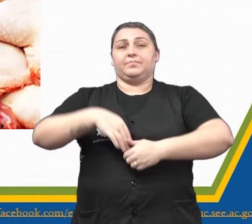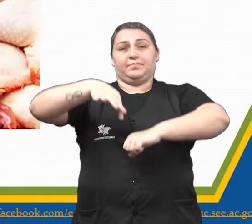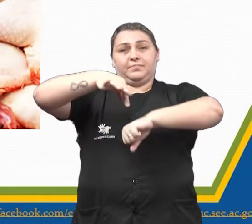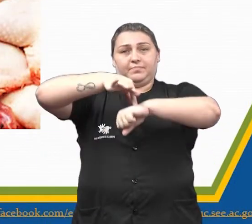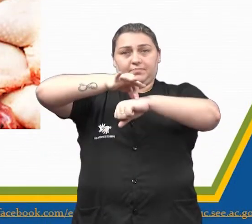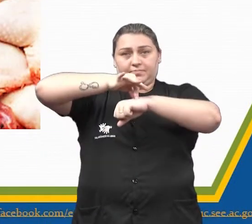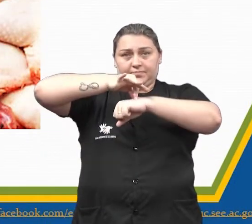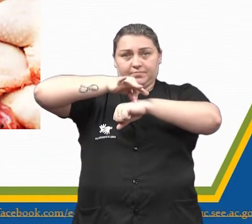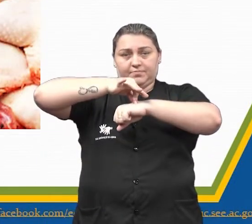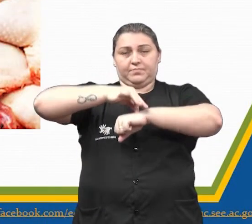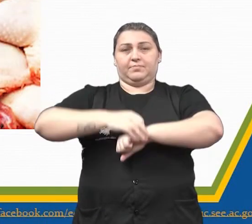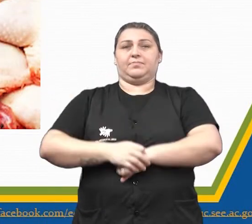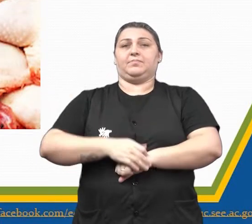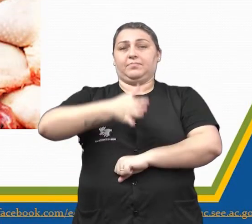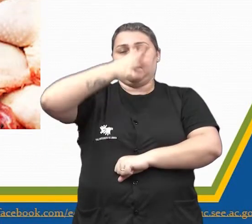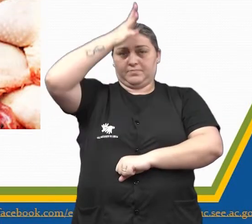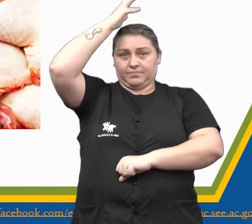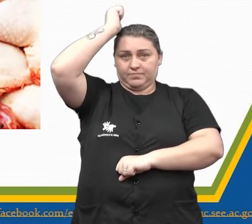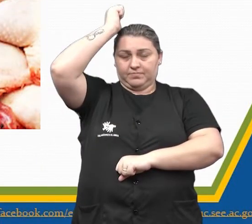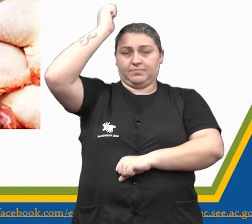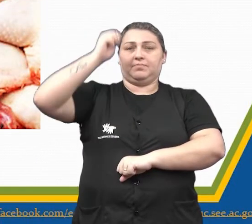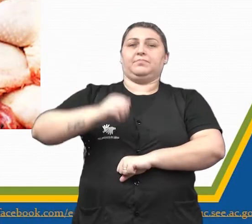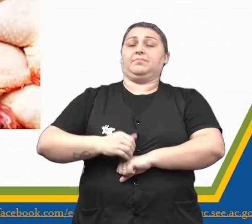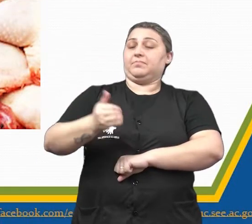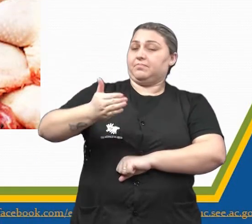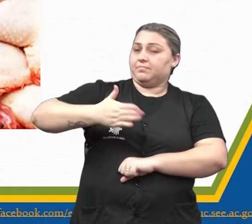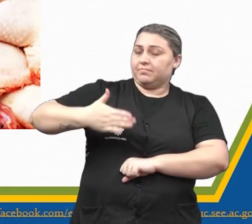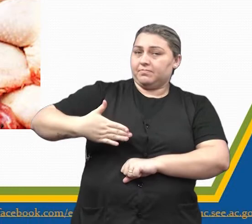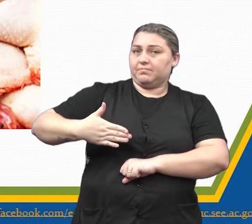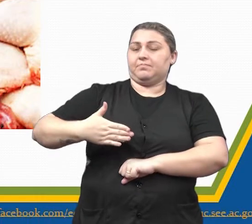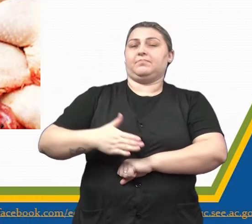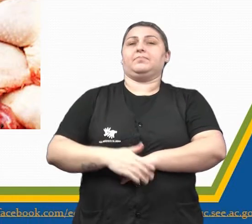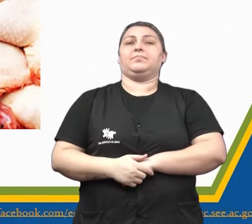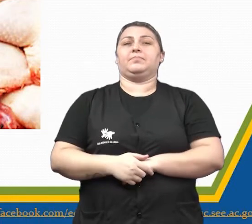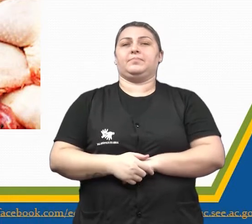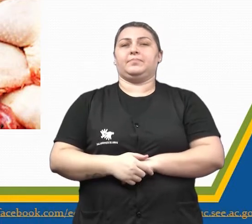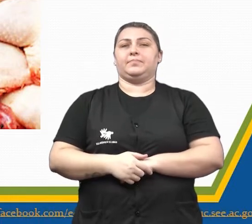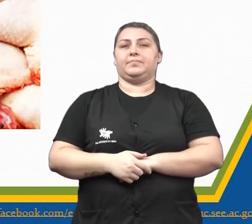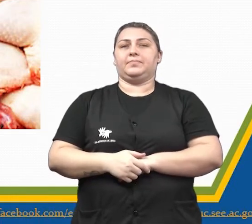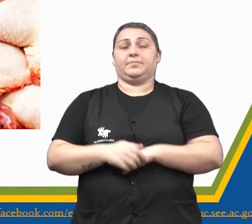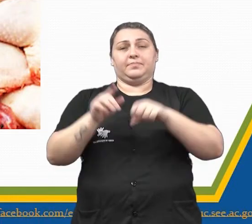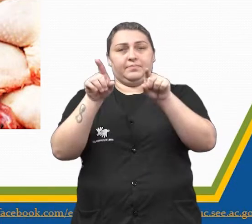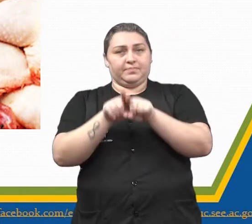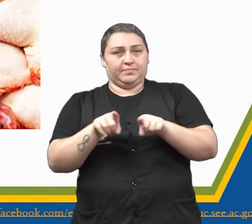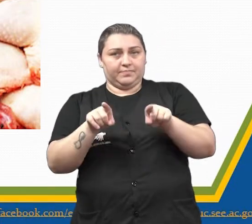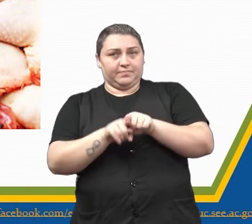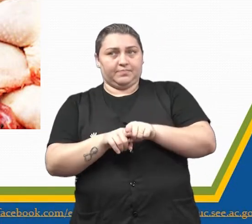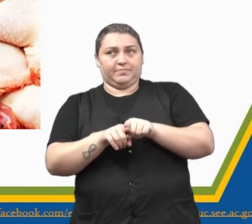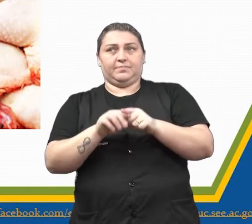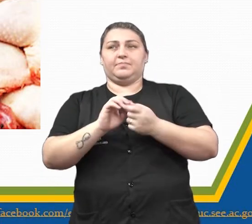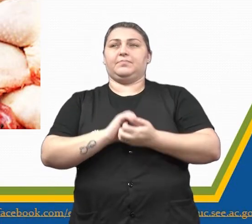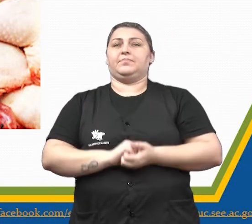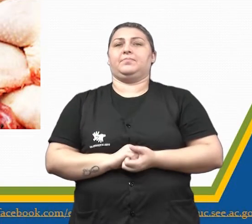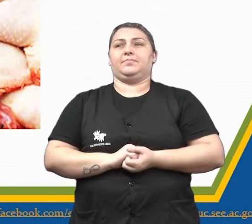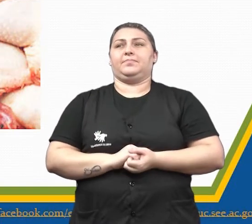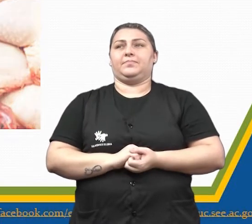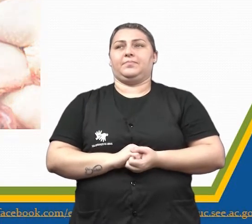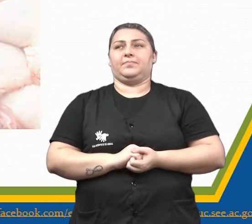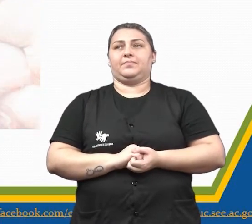As carnes, frangos, peixes também são matérias.